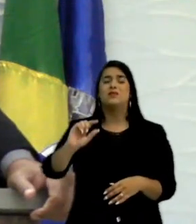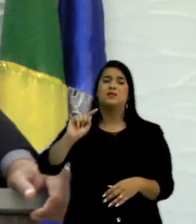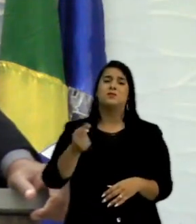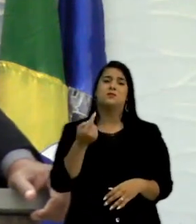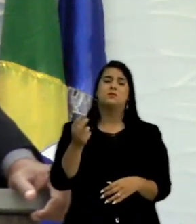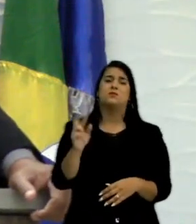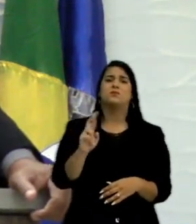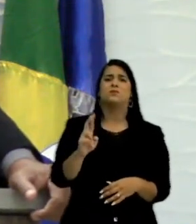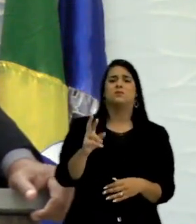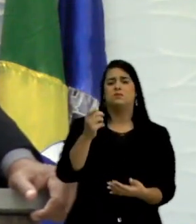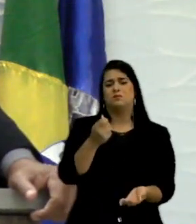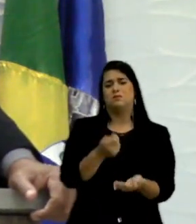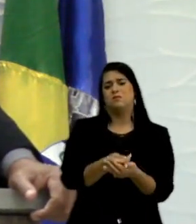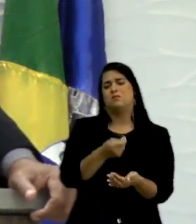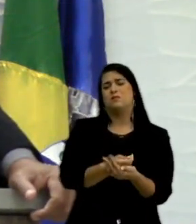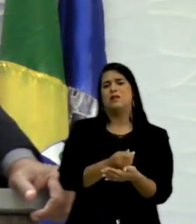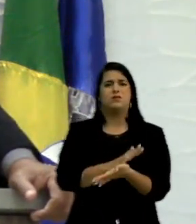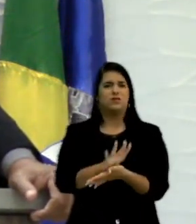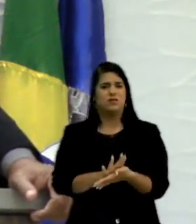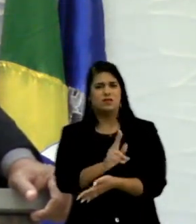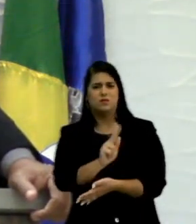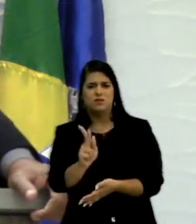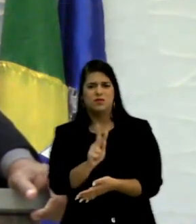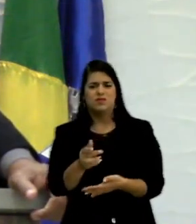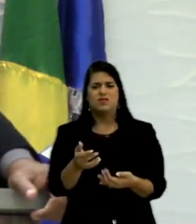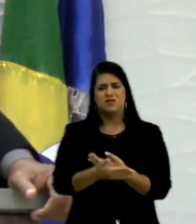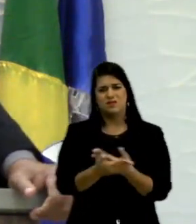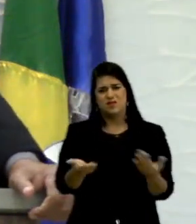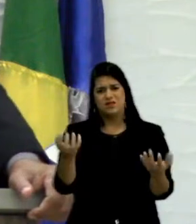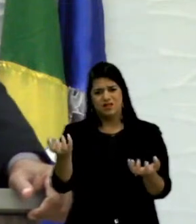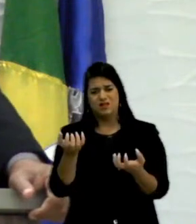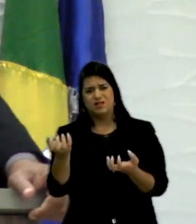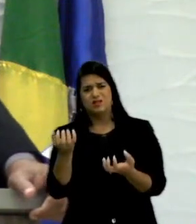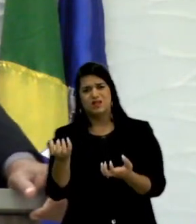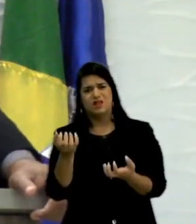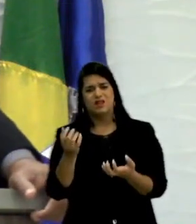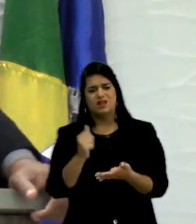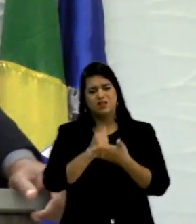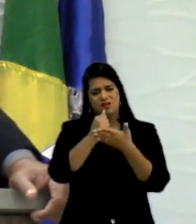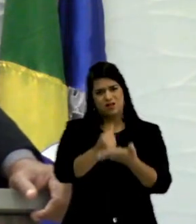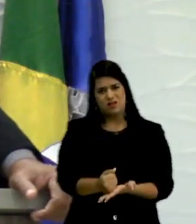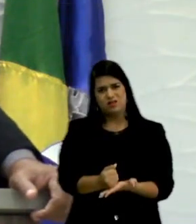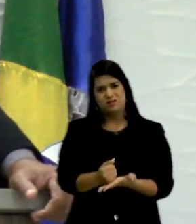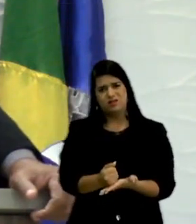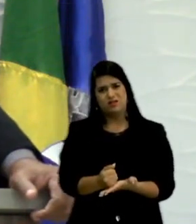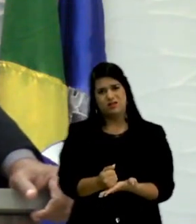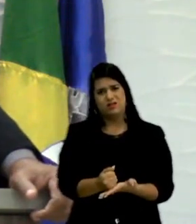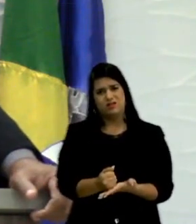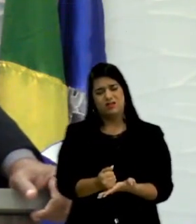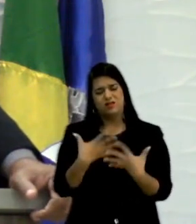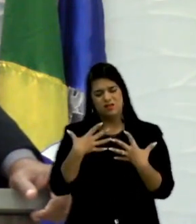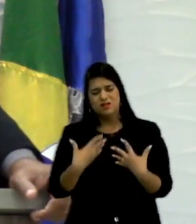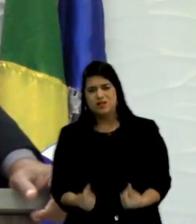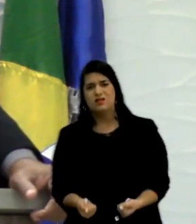professores, porra. Aí vocês querem que eu faça um negócio desse e vou apoiar um povo desse, rapaz?